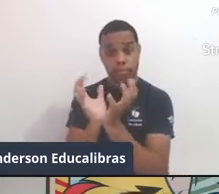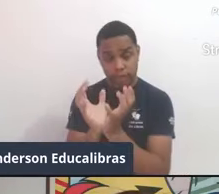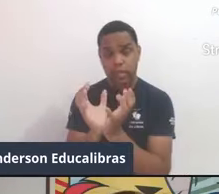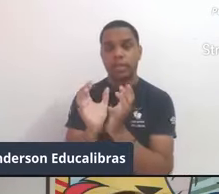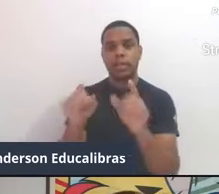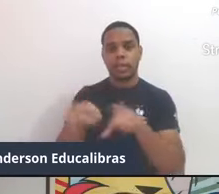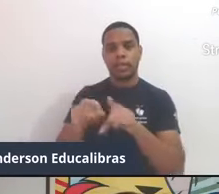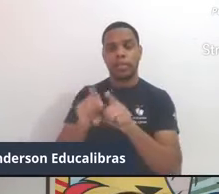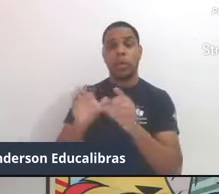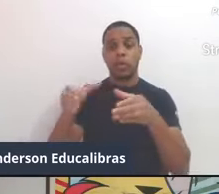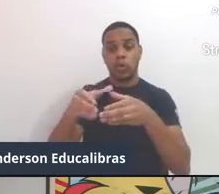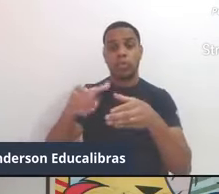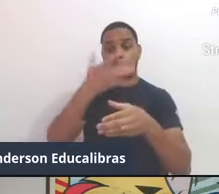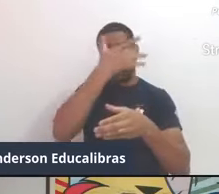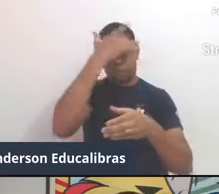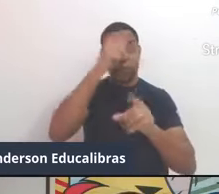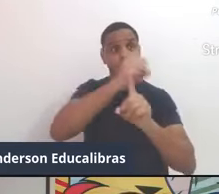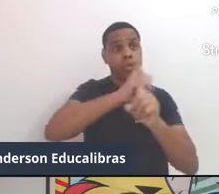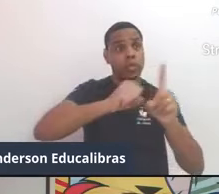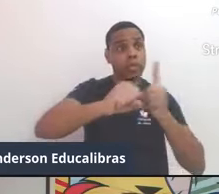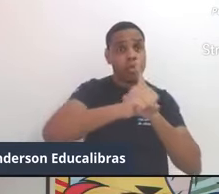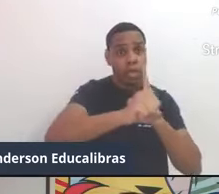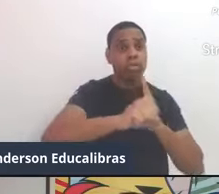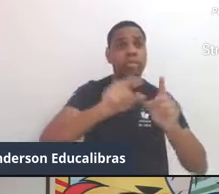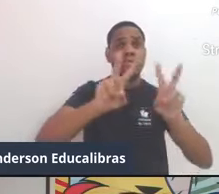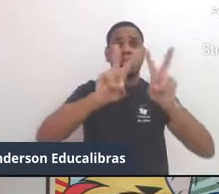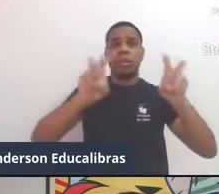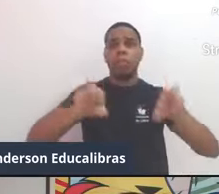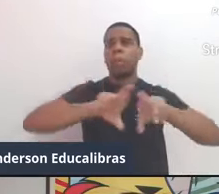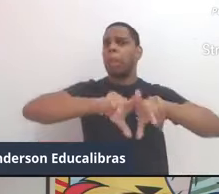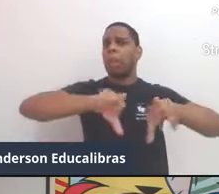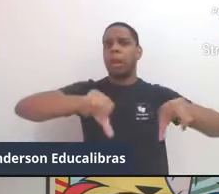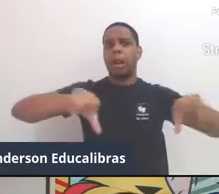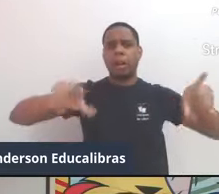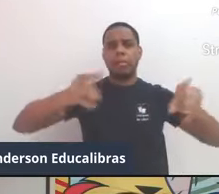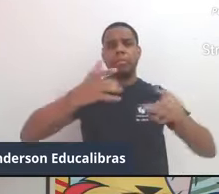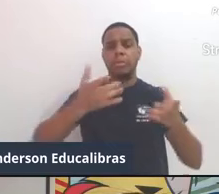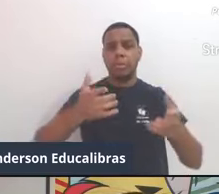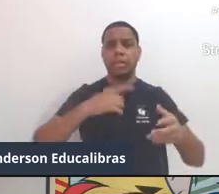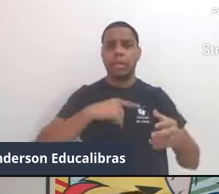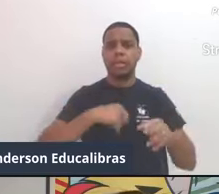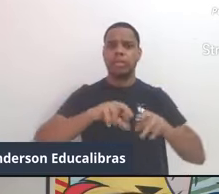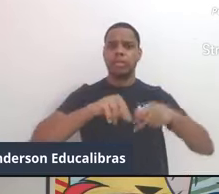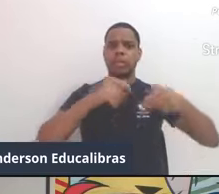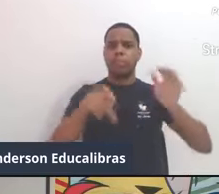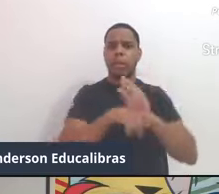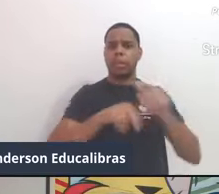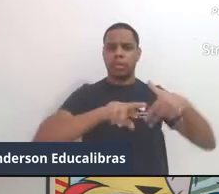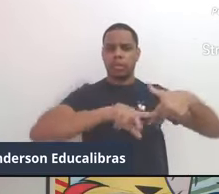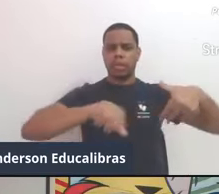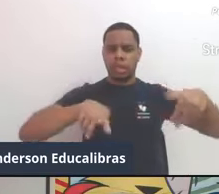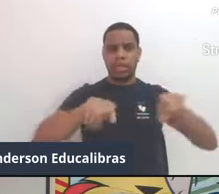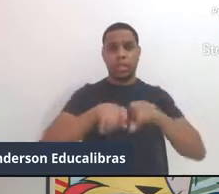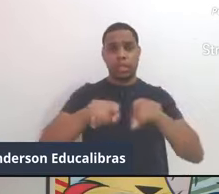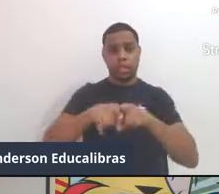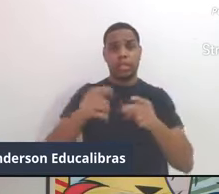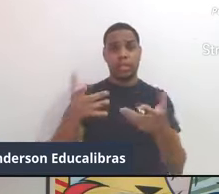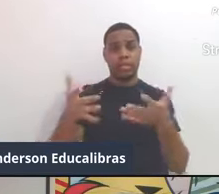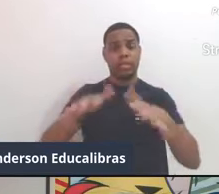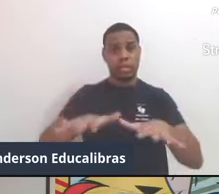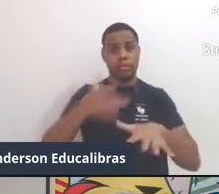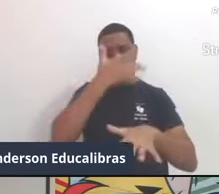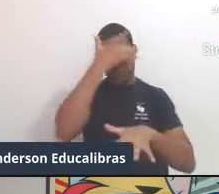de pessoas da sociedade civil para diversos temas da diversidade, né, a pessoa com deficiência inclusa